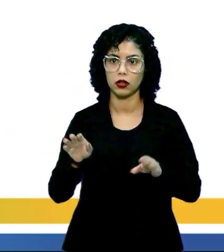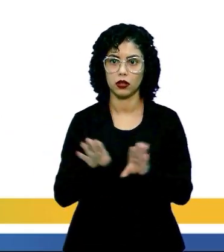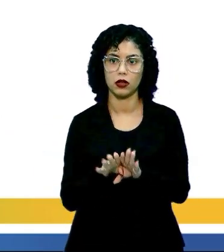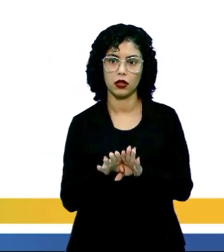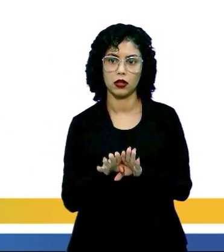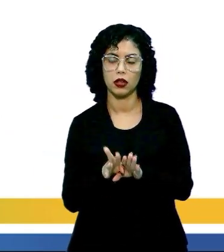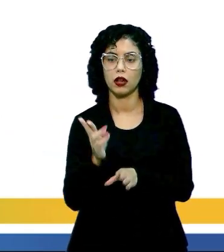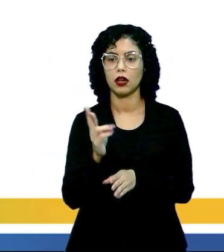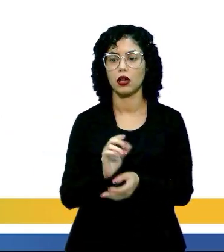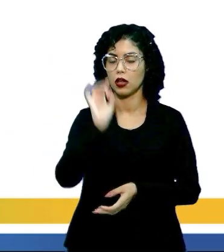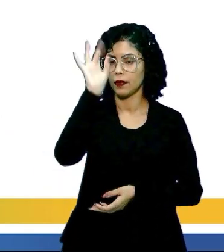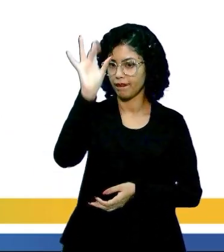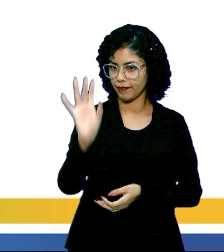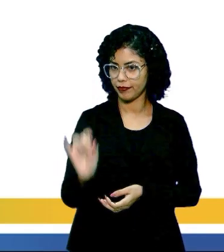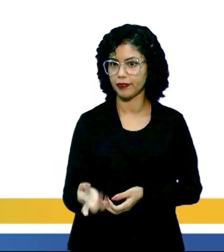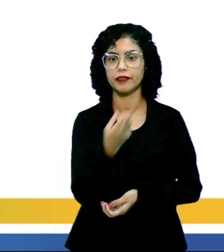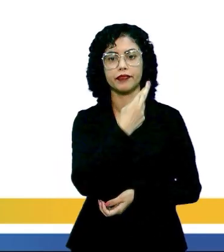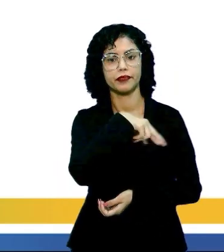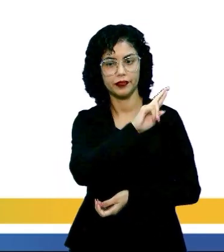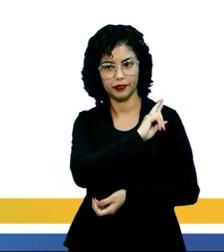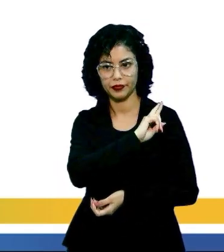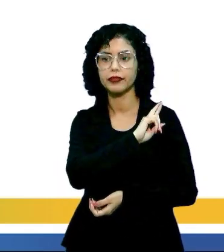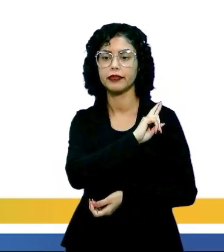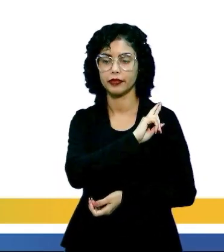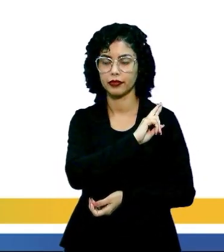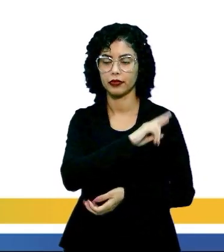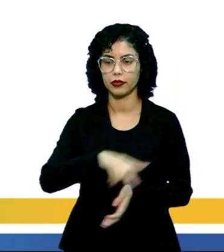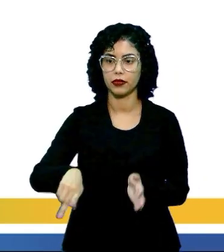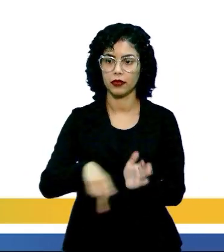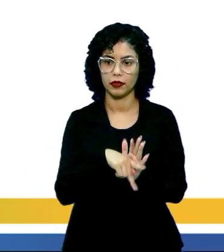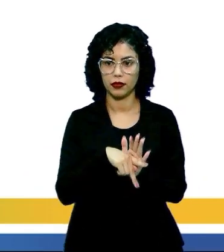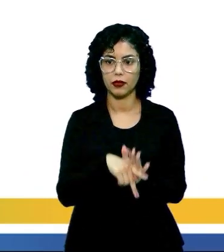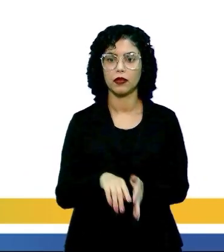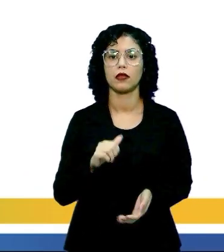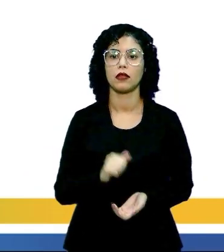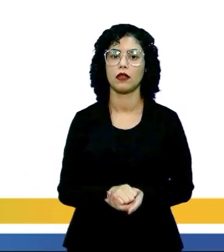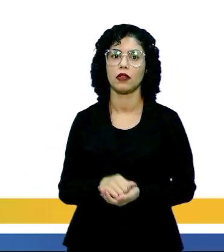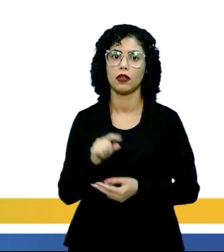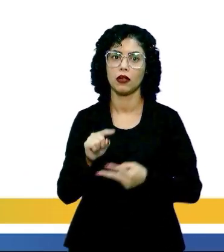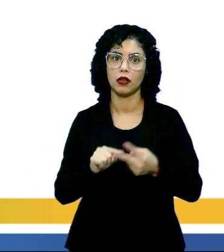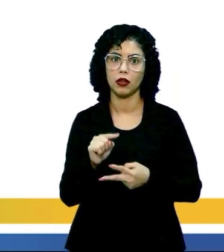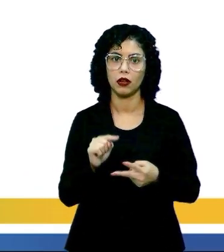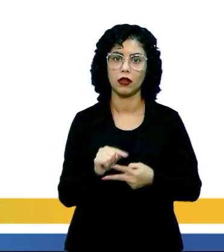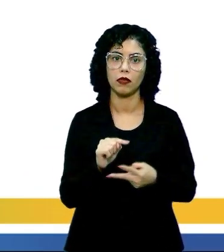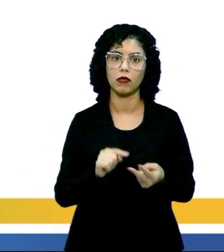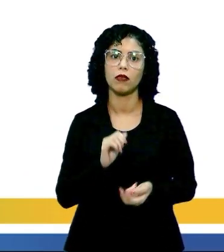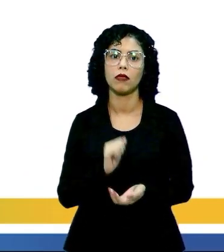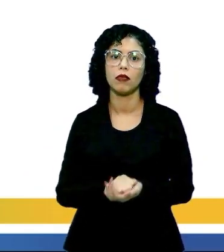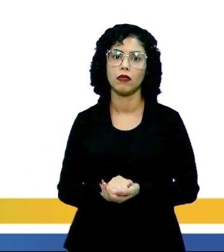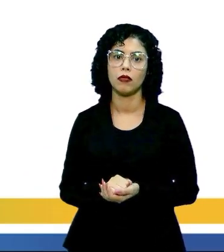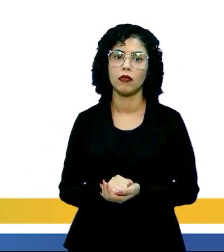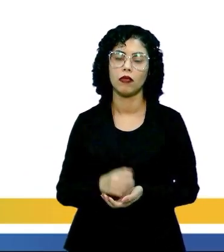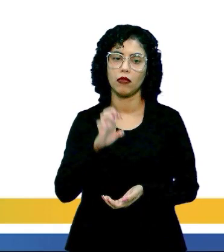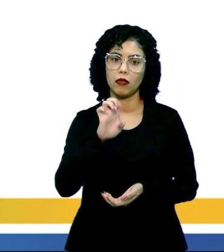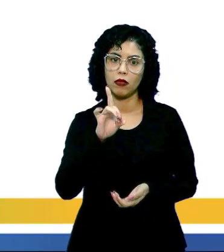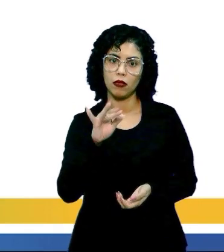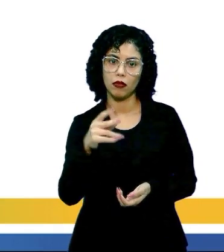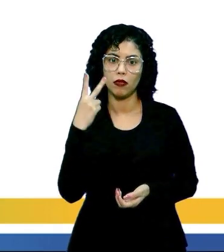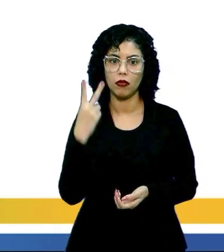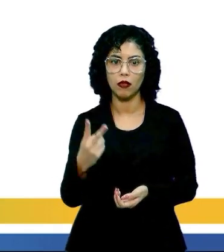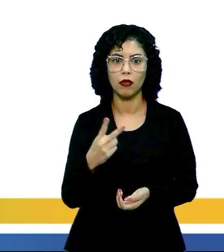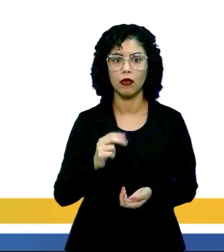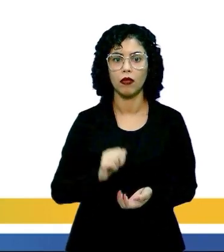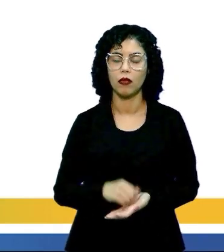eles eram, cada um tinha uma responsabilidade. Os cônsules eram os 2, né? Edes eram 2,